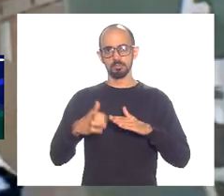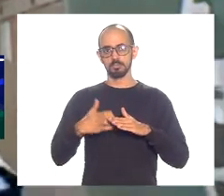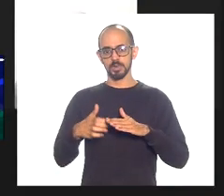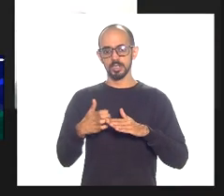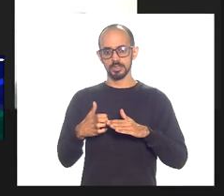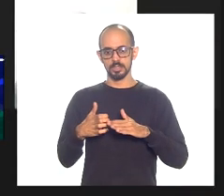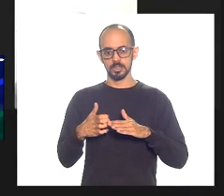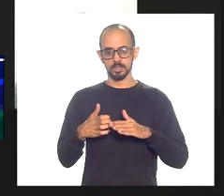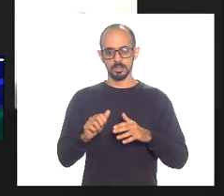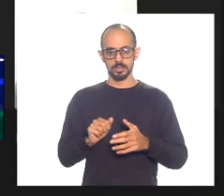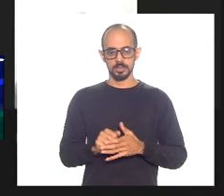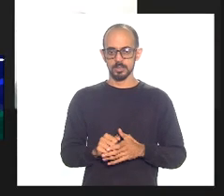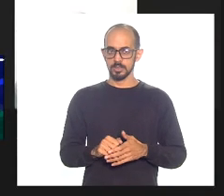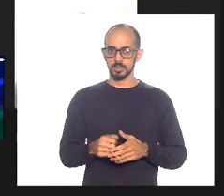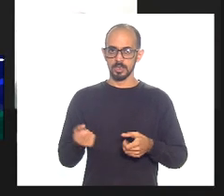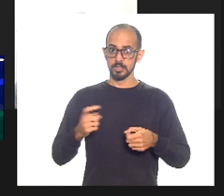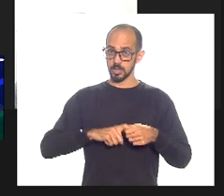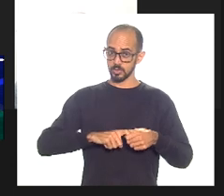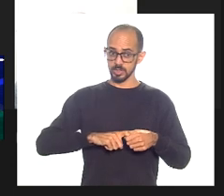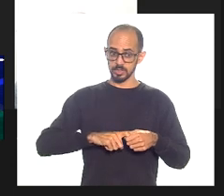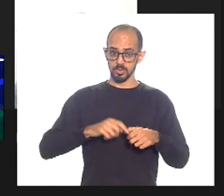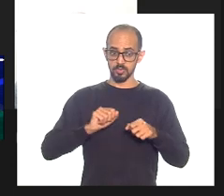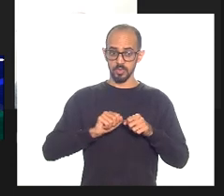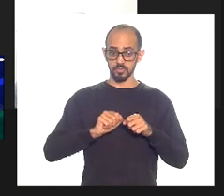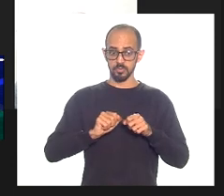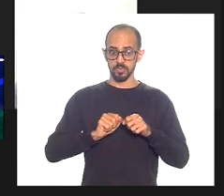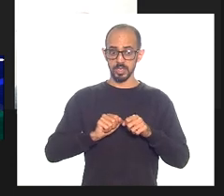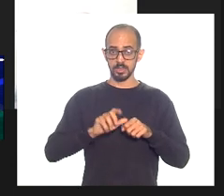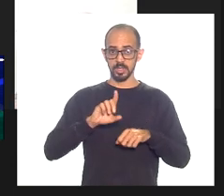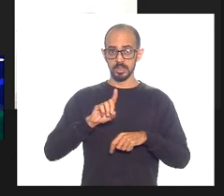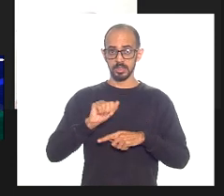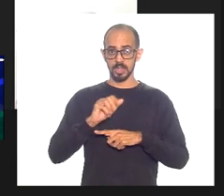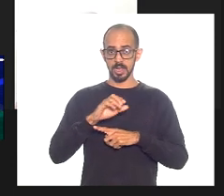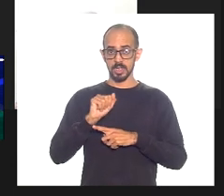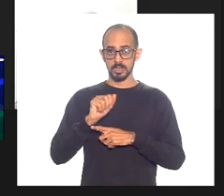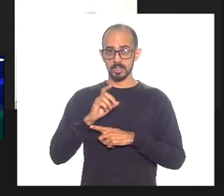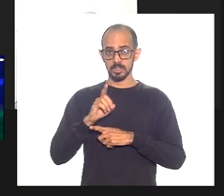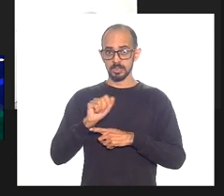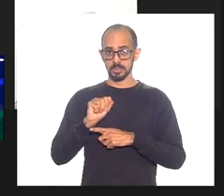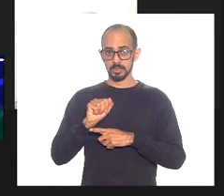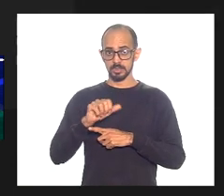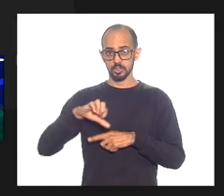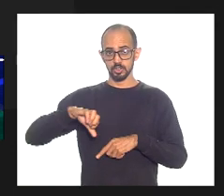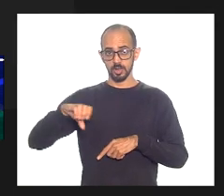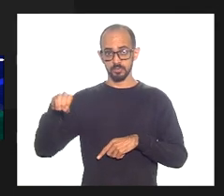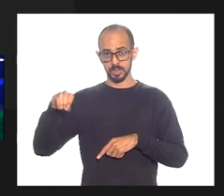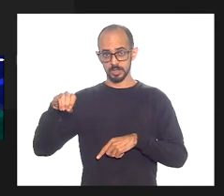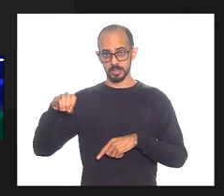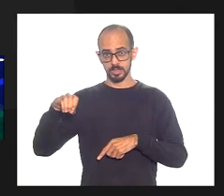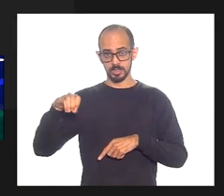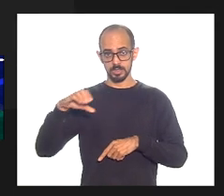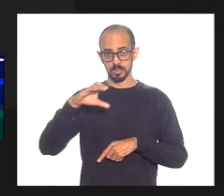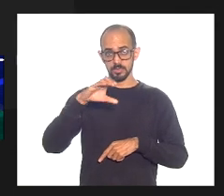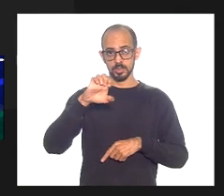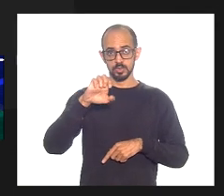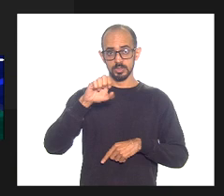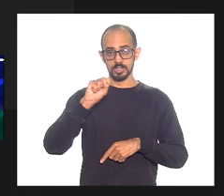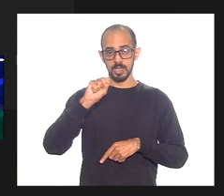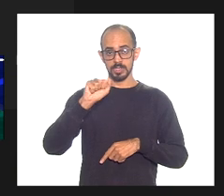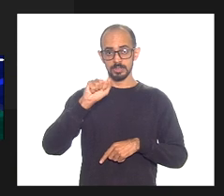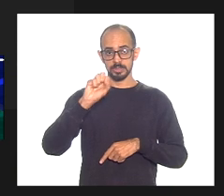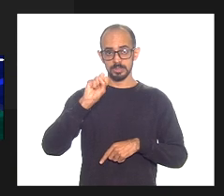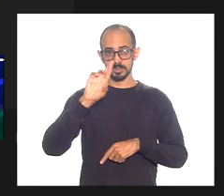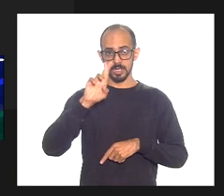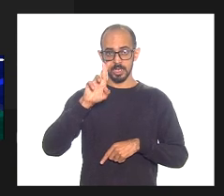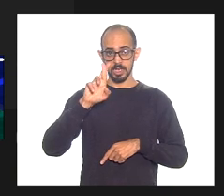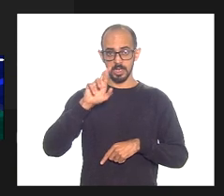concessão que foi feita na década de 90, na época, o prefeito era o prefeito César Maia, que fez a concessão na época, através